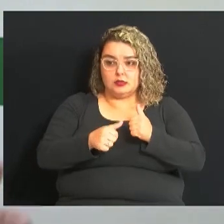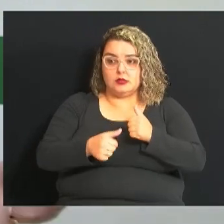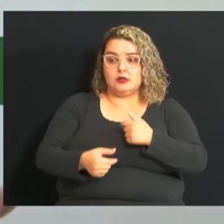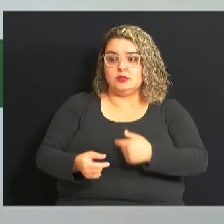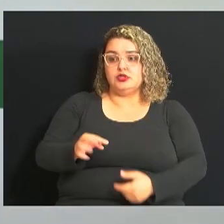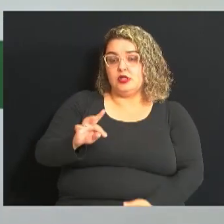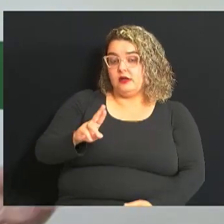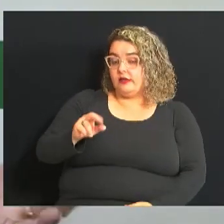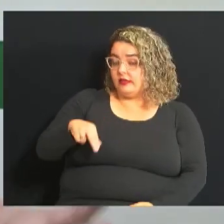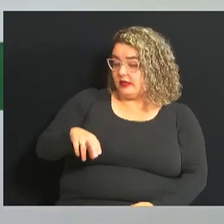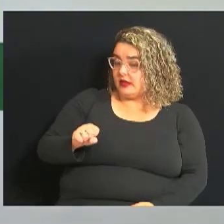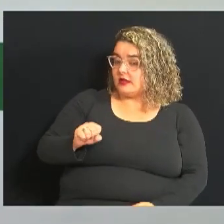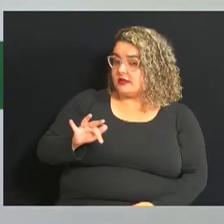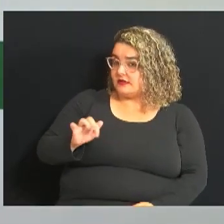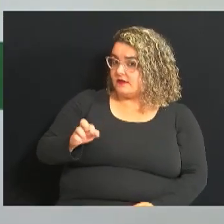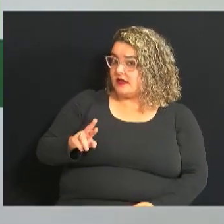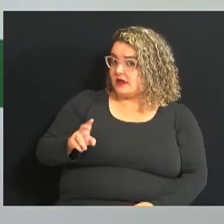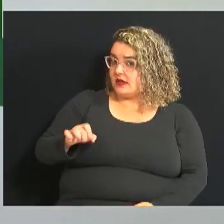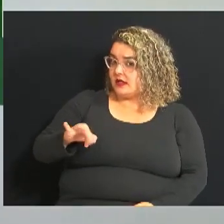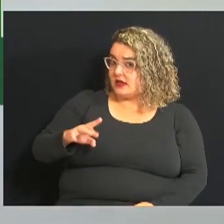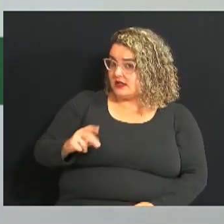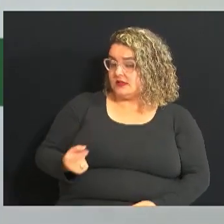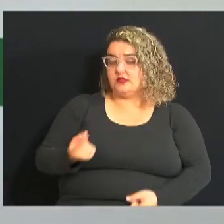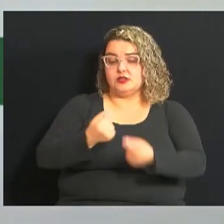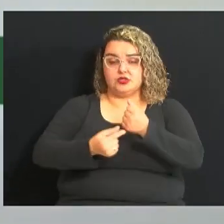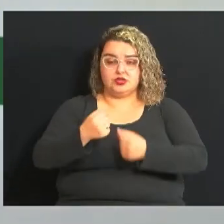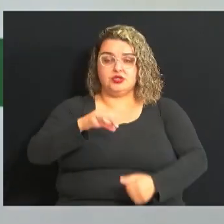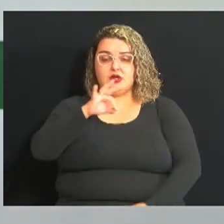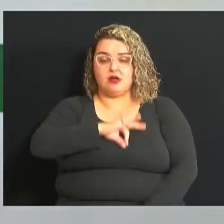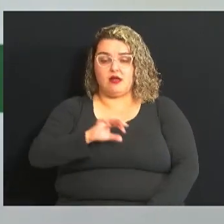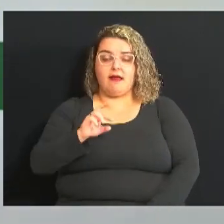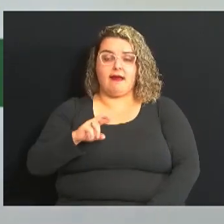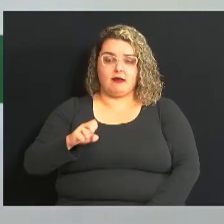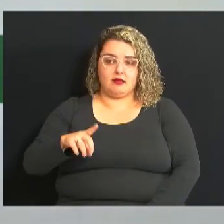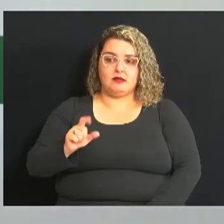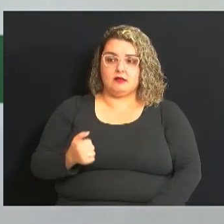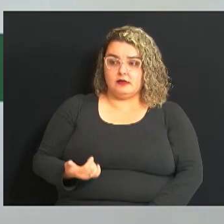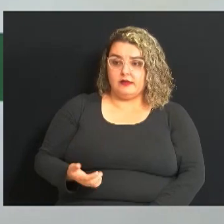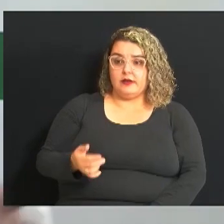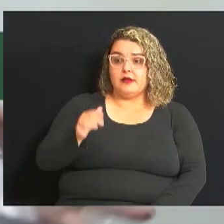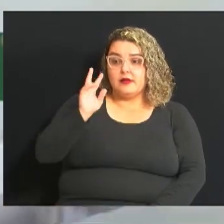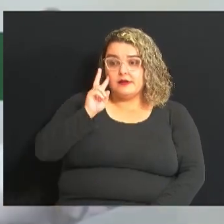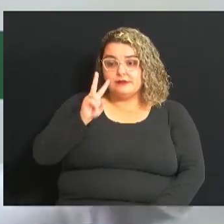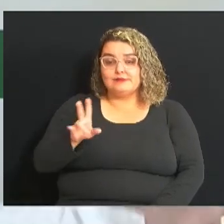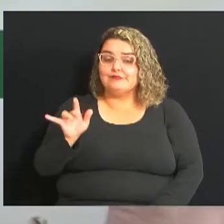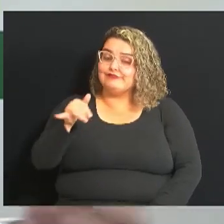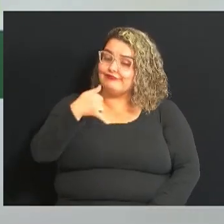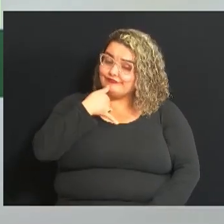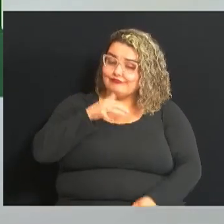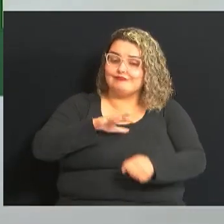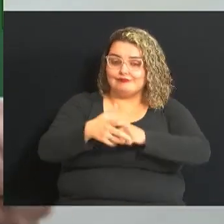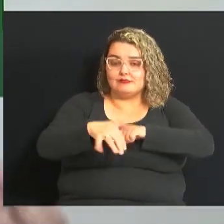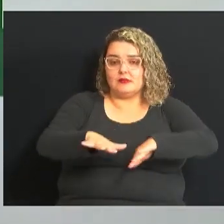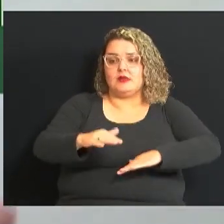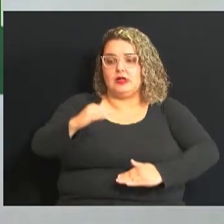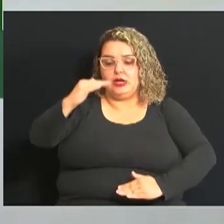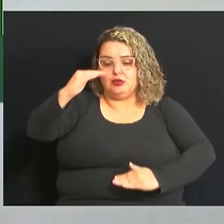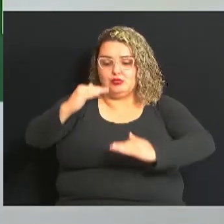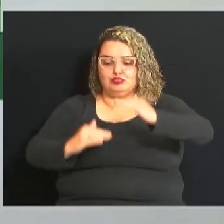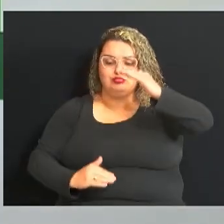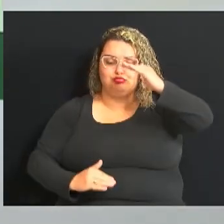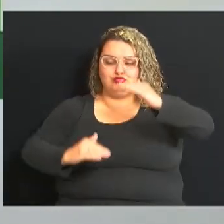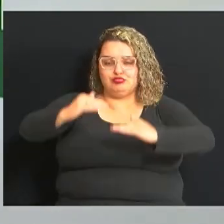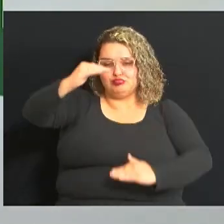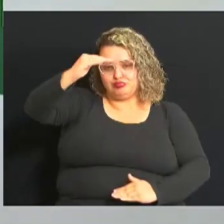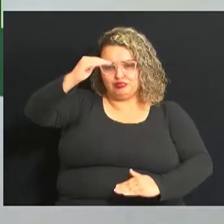Então é uma política pública completa e que nós vimos, infelizmente, com a pandemia, sim, a desigualdade aumentou, pessoas que